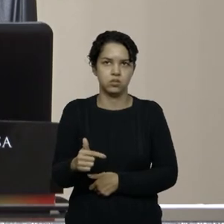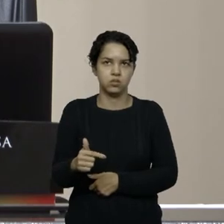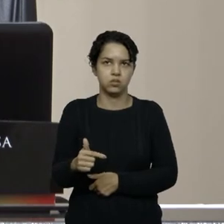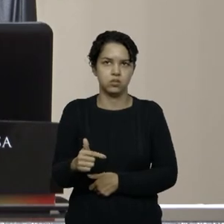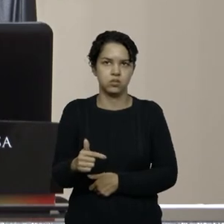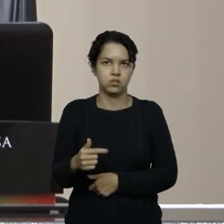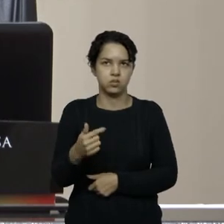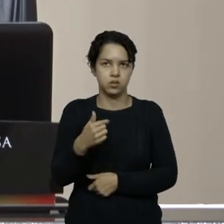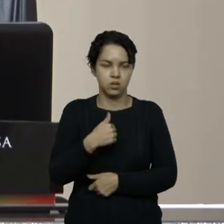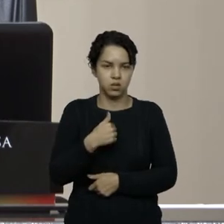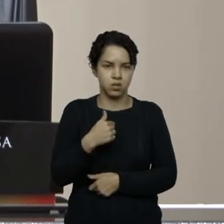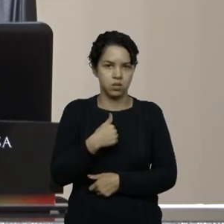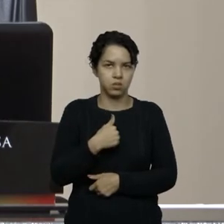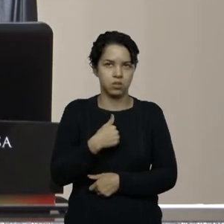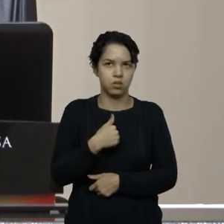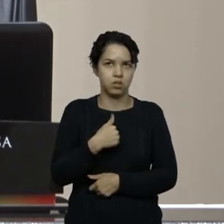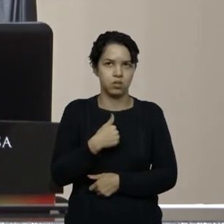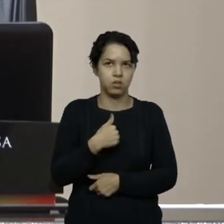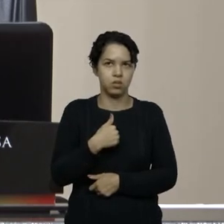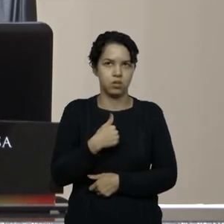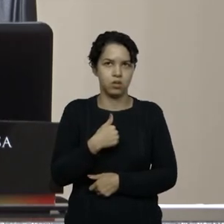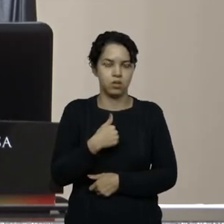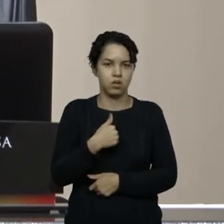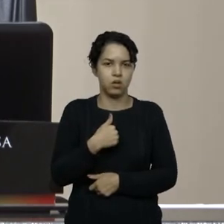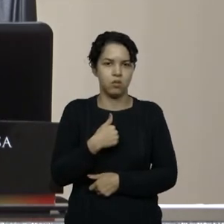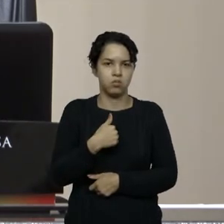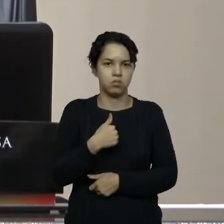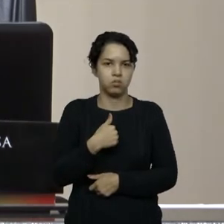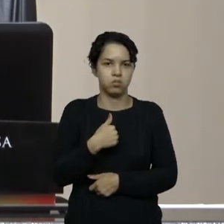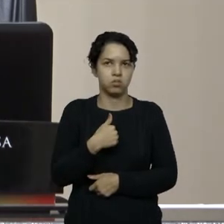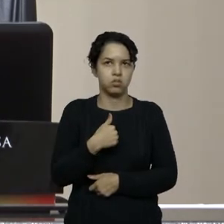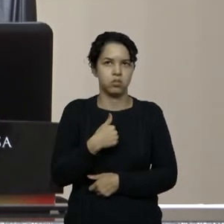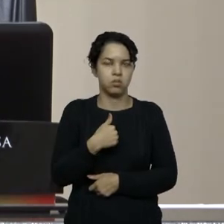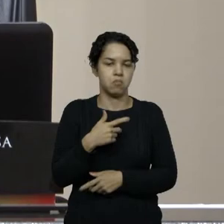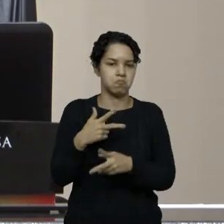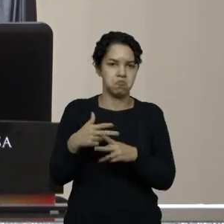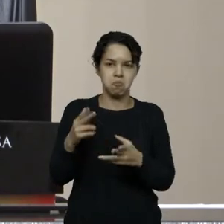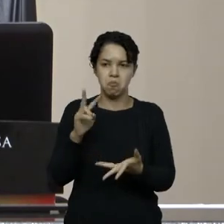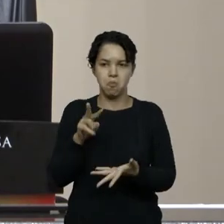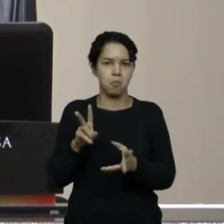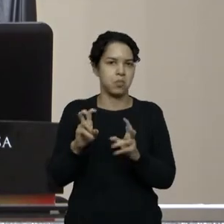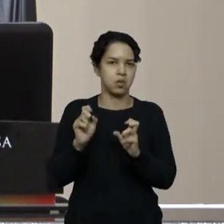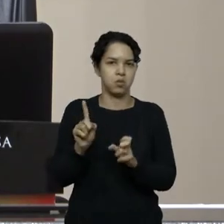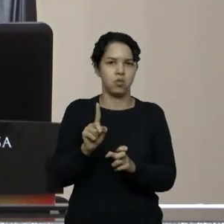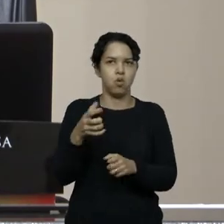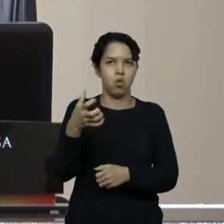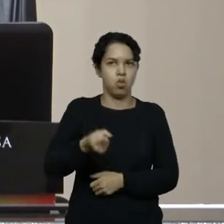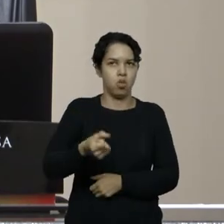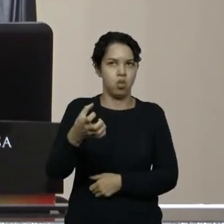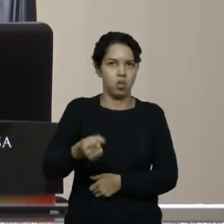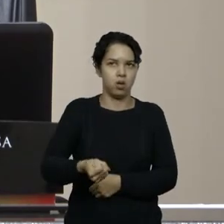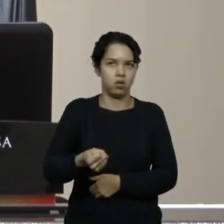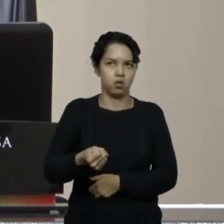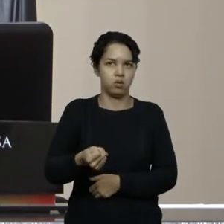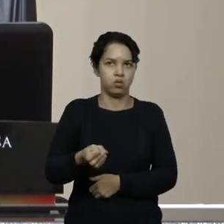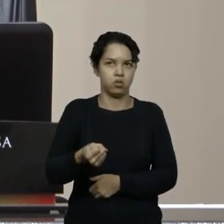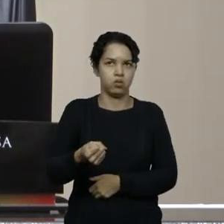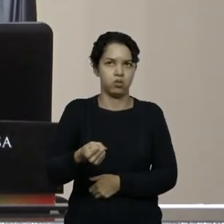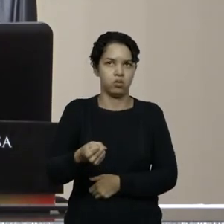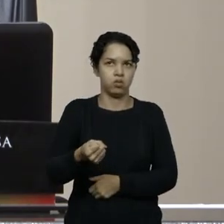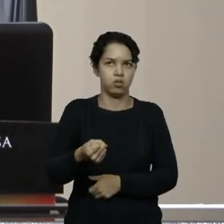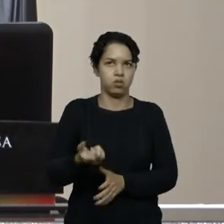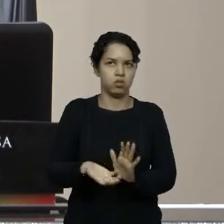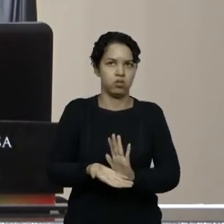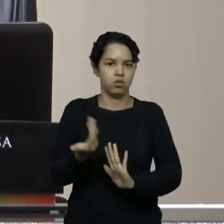e eu passei despercebido nessa casa quando eu vi que eu Leite saía da cesta básica